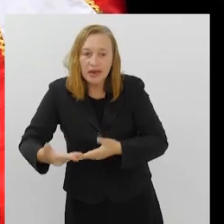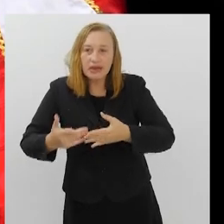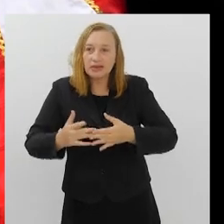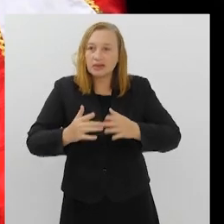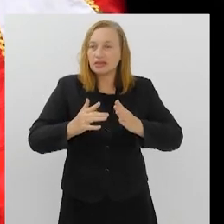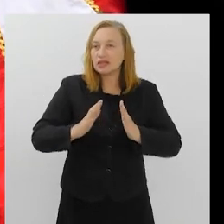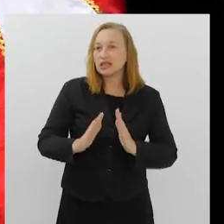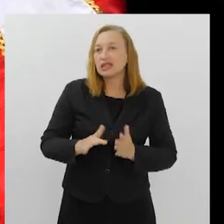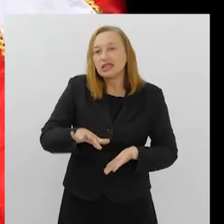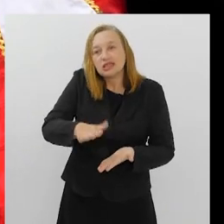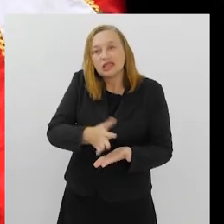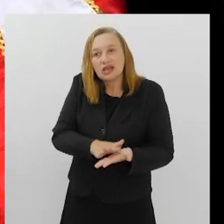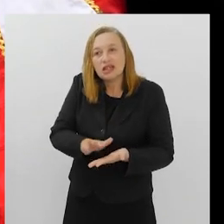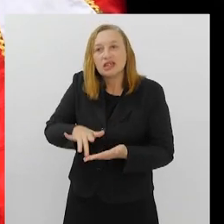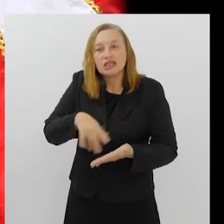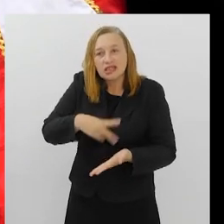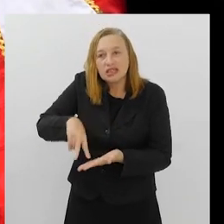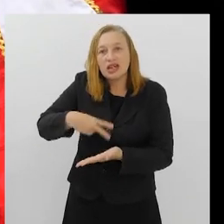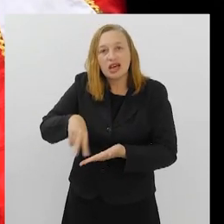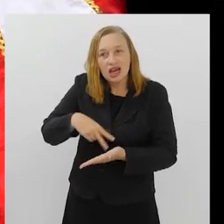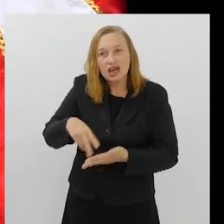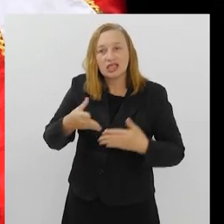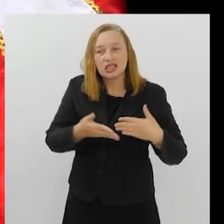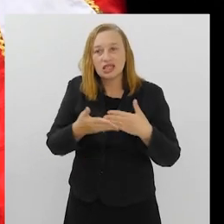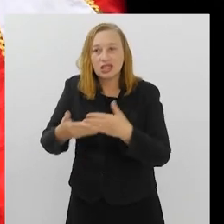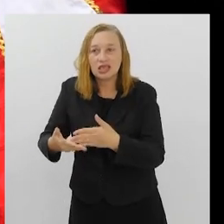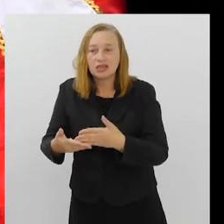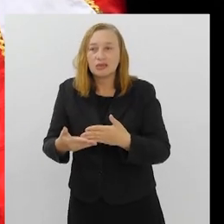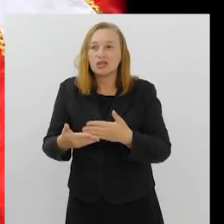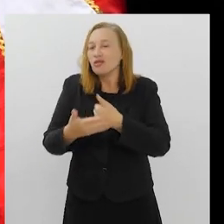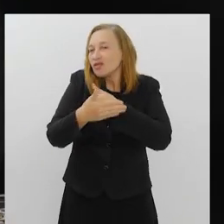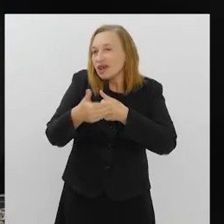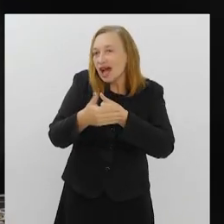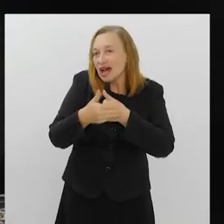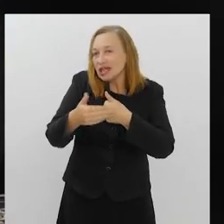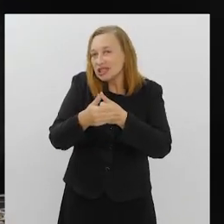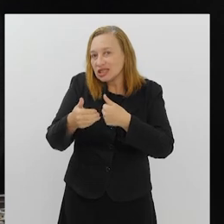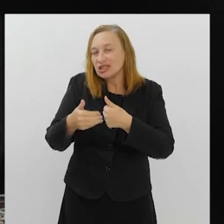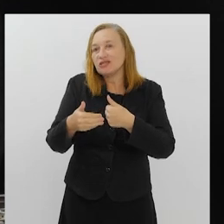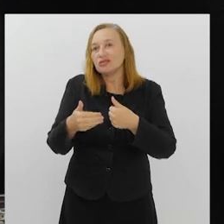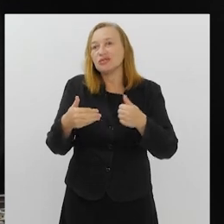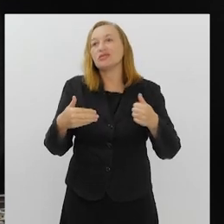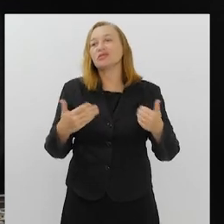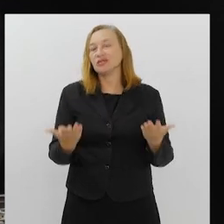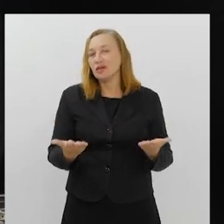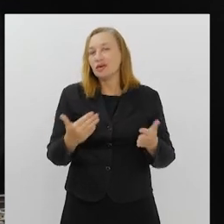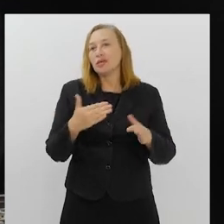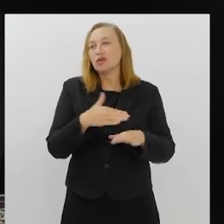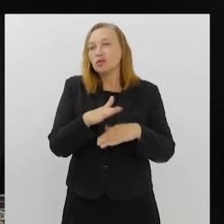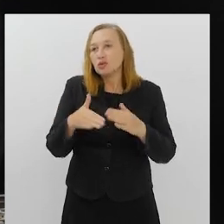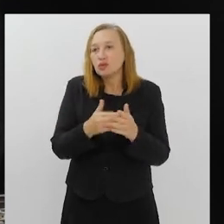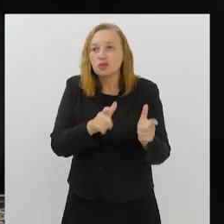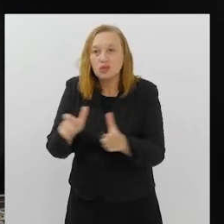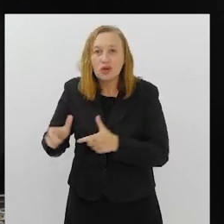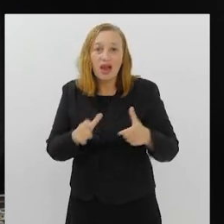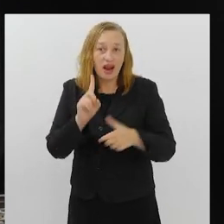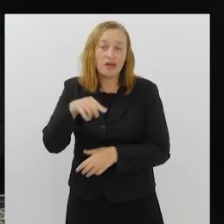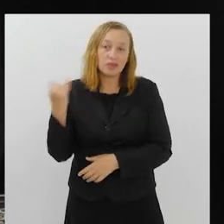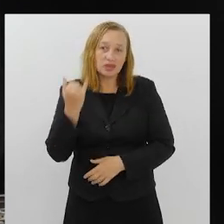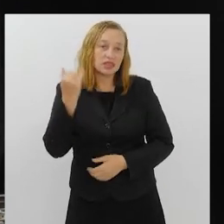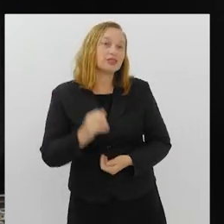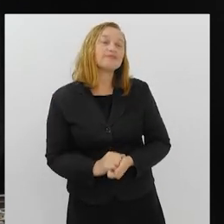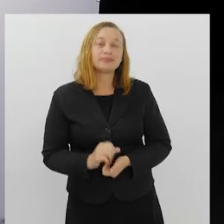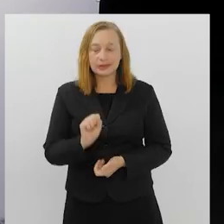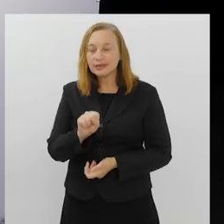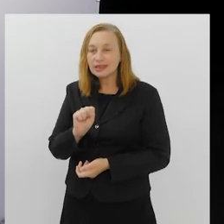Exatamente. bem na quadra, né? De direcionar, de espalhar o carinho pelos segmentos, velha guarda, baiana. Isso é